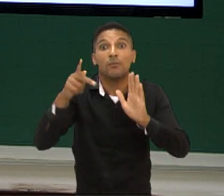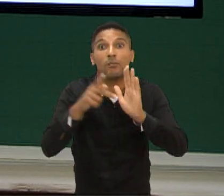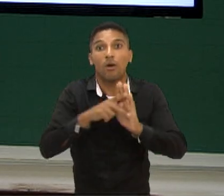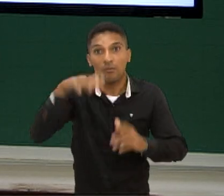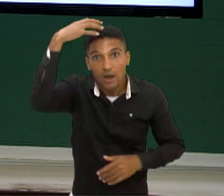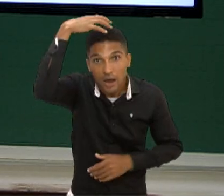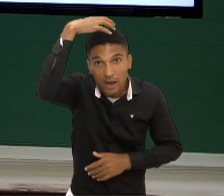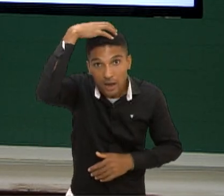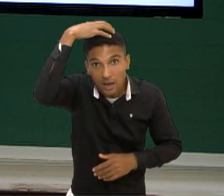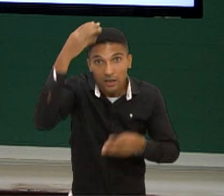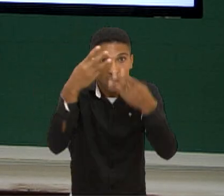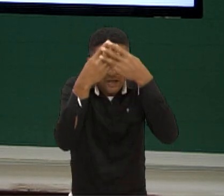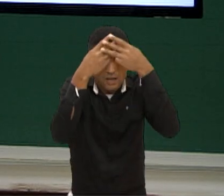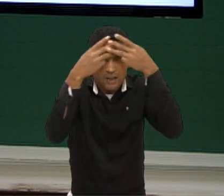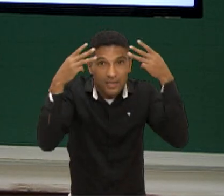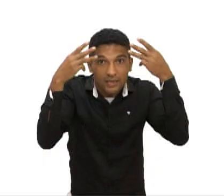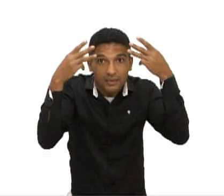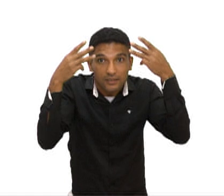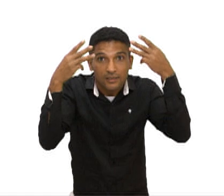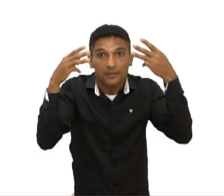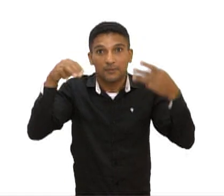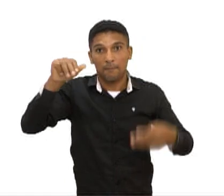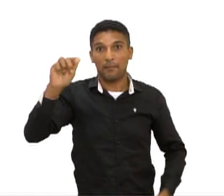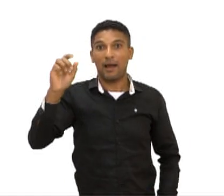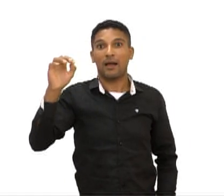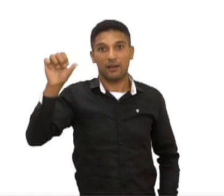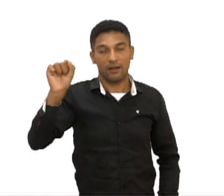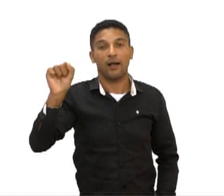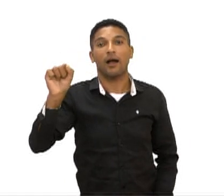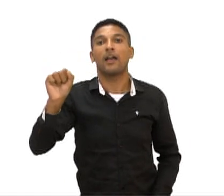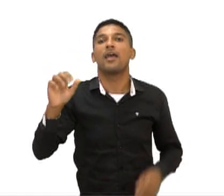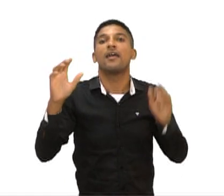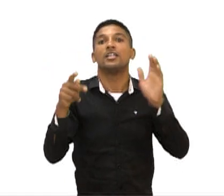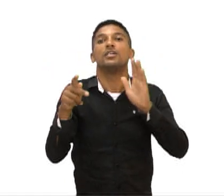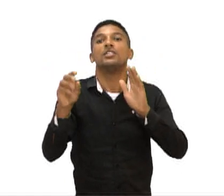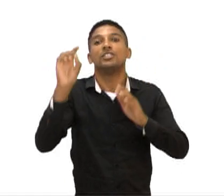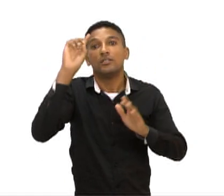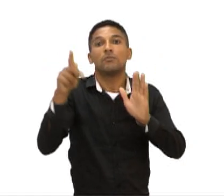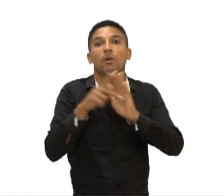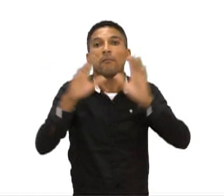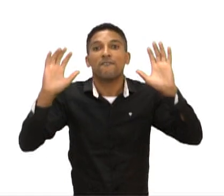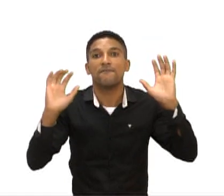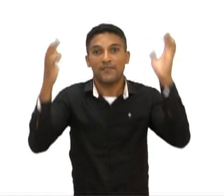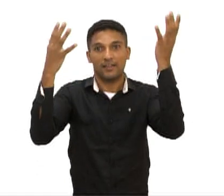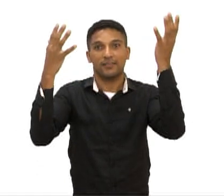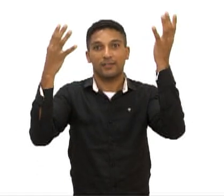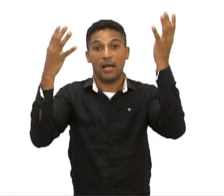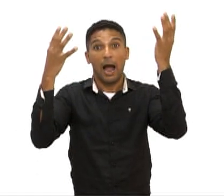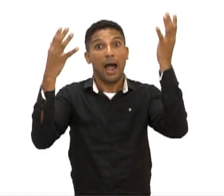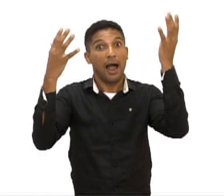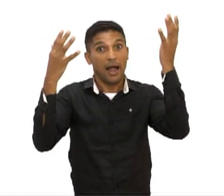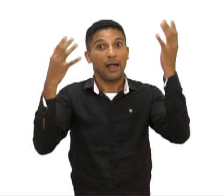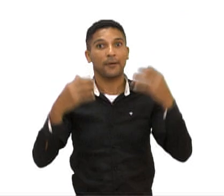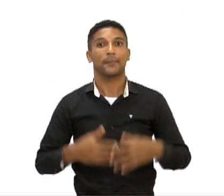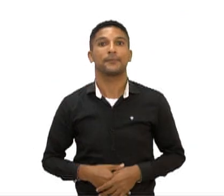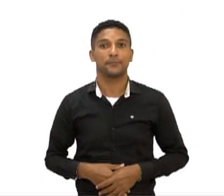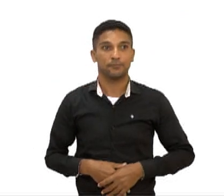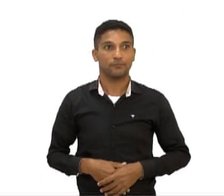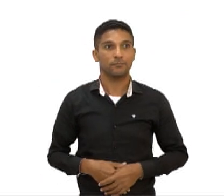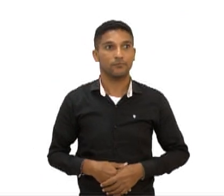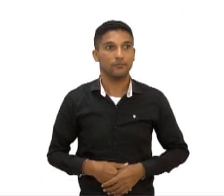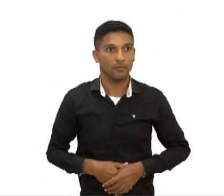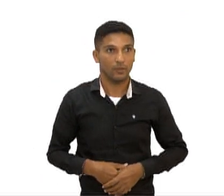que é o dia de Reis. A dança de fitas é conduzida por um par-guia, o